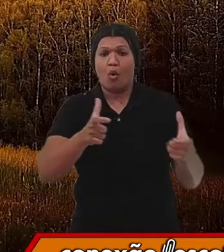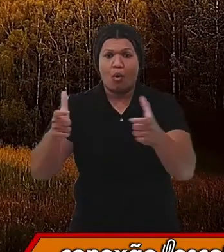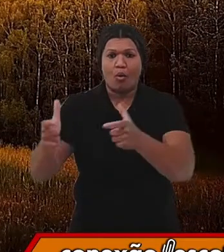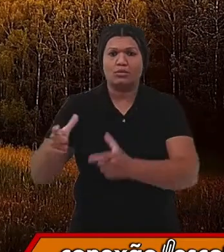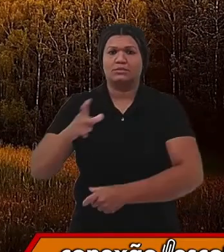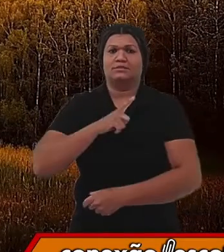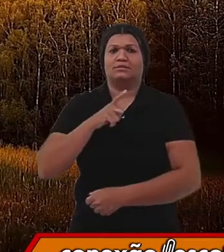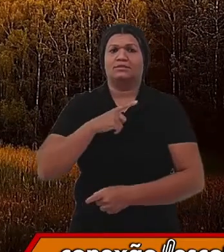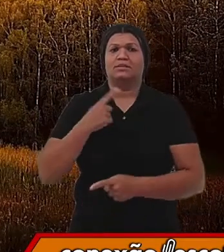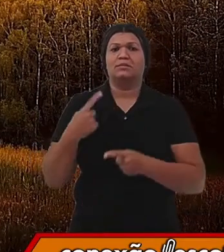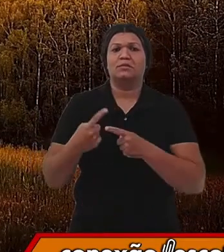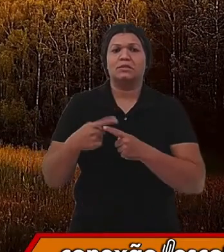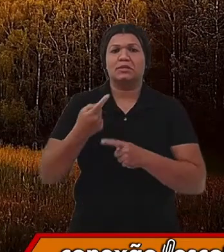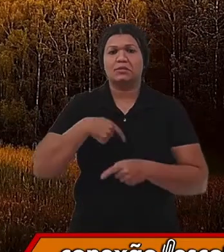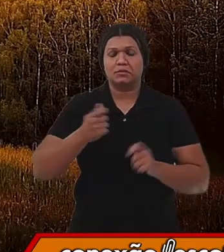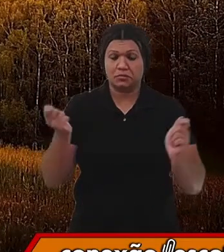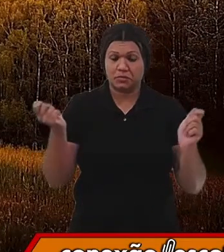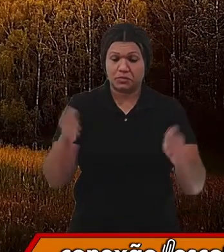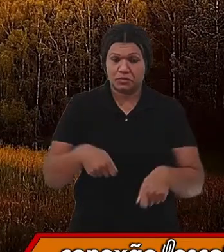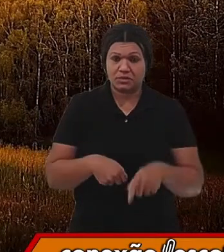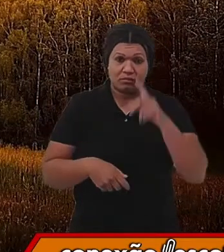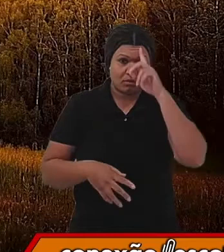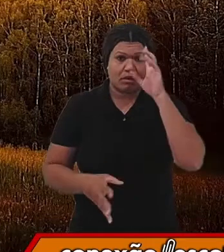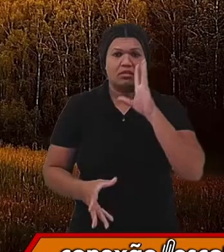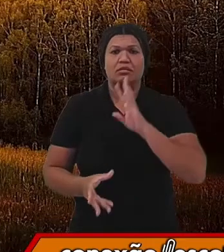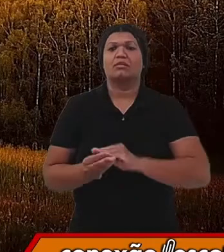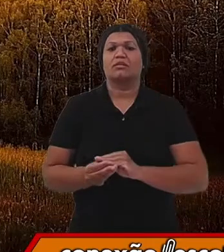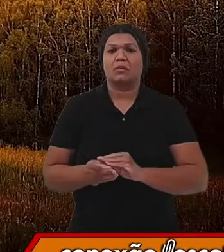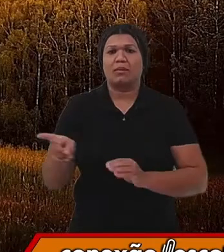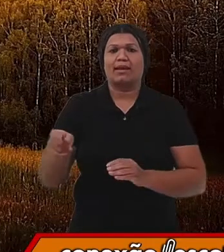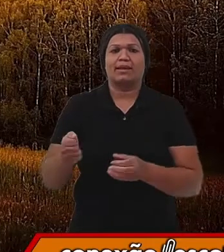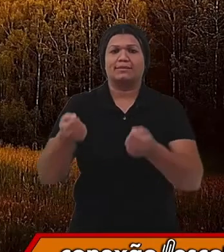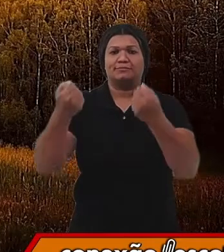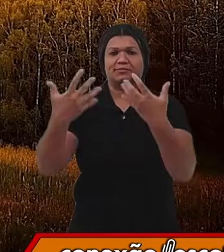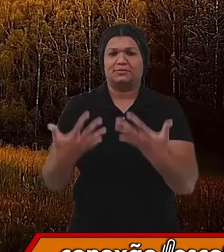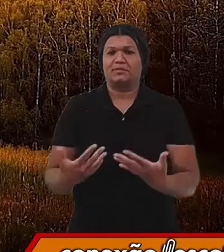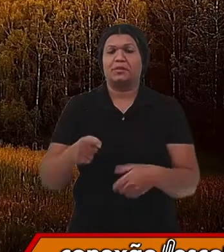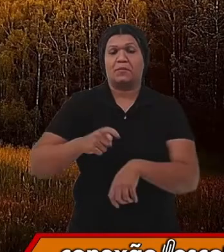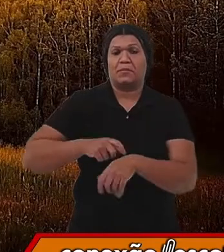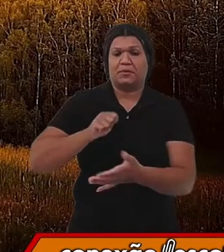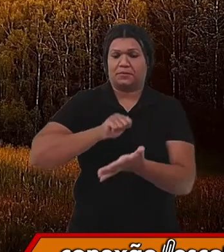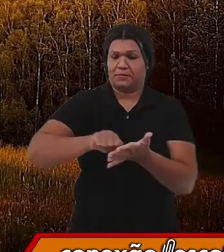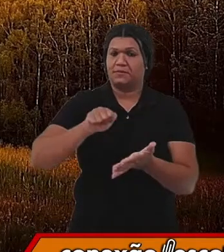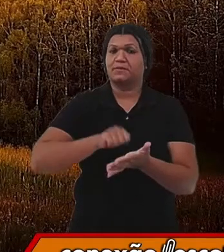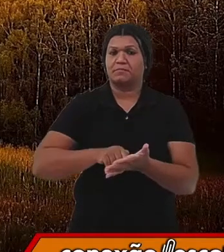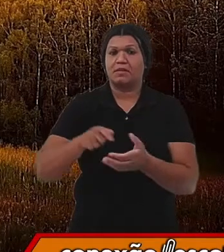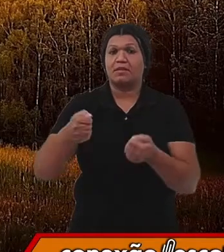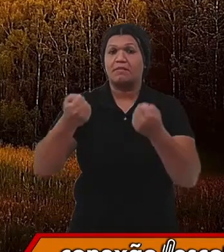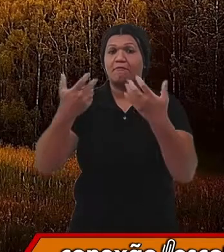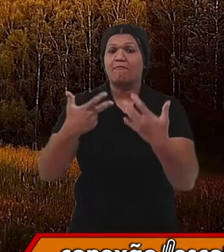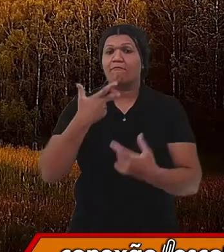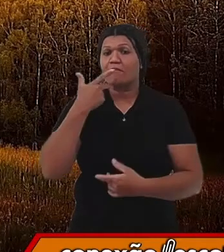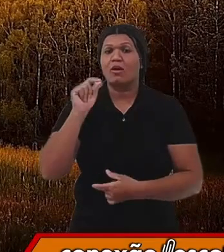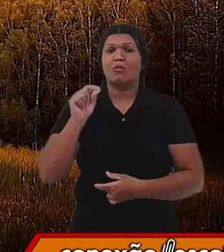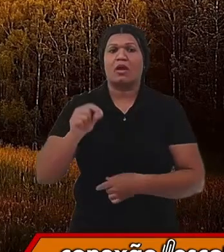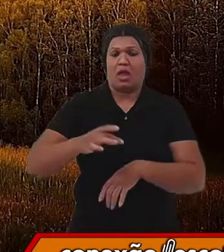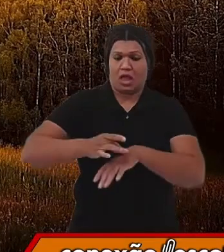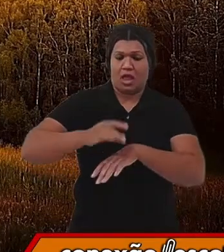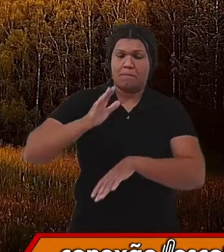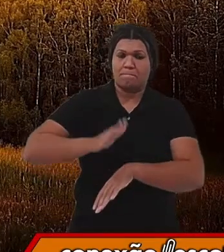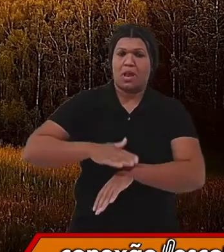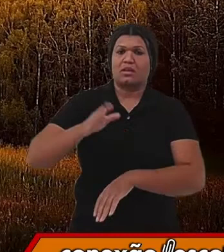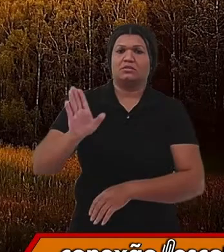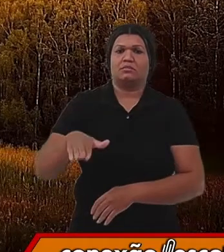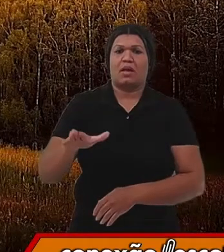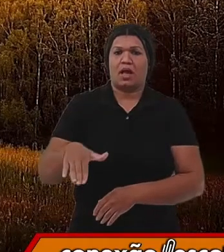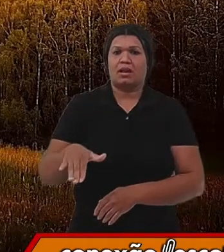a fala dela quando escreve a canção e diz que a carne mais barata no mercado é a